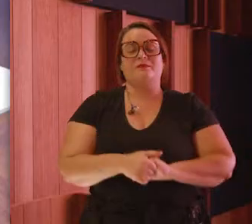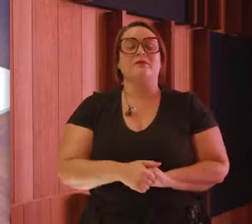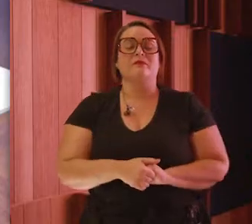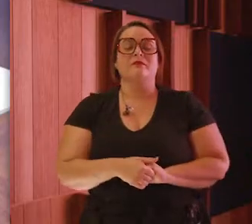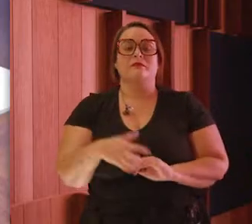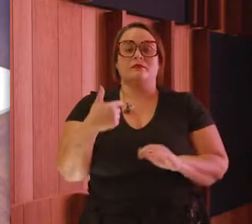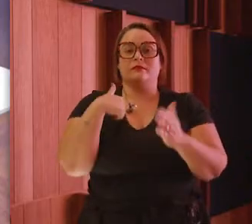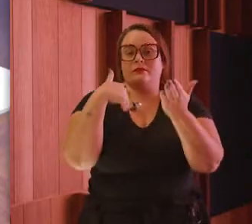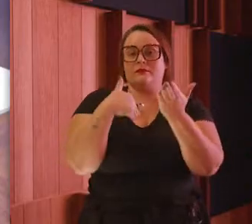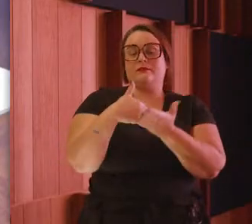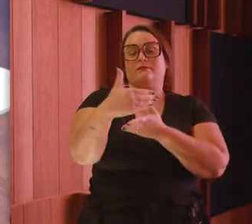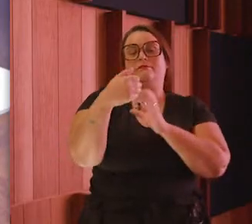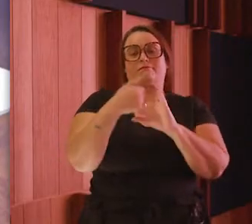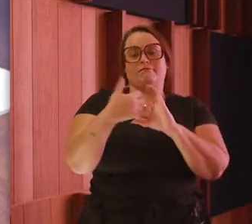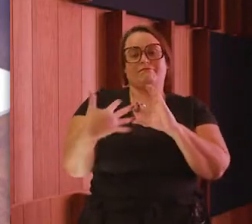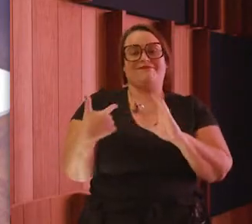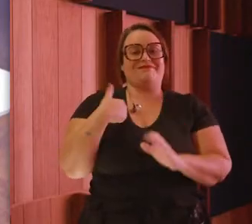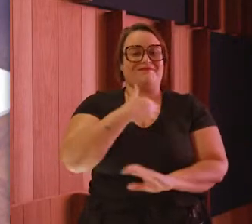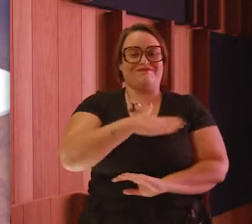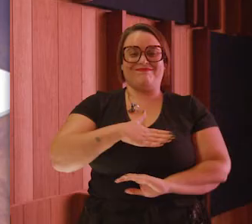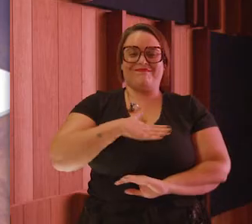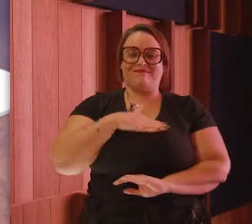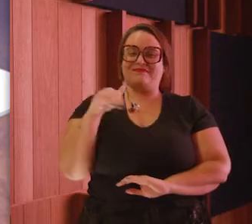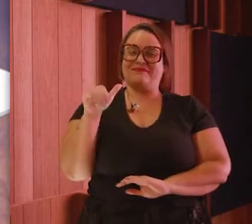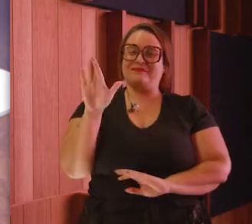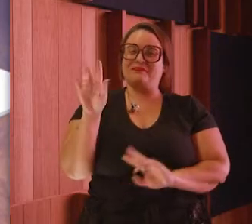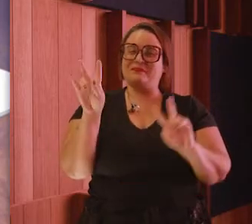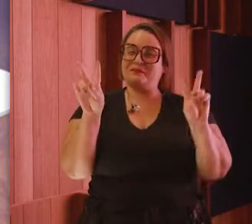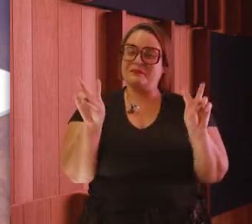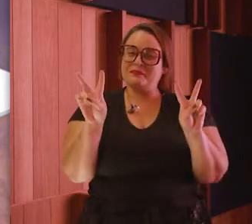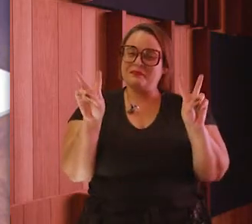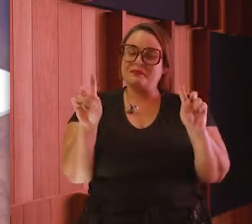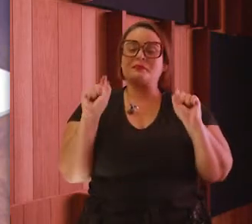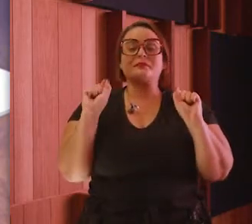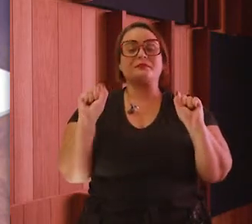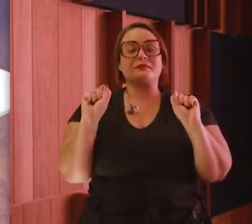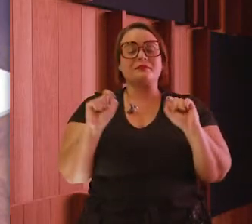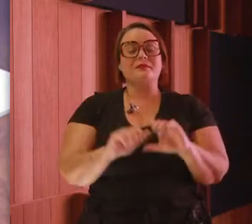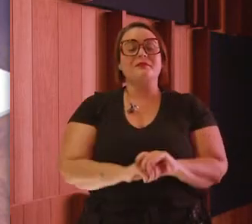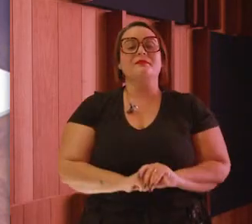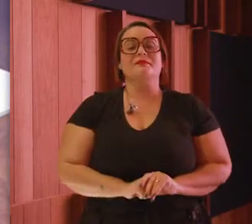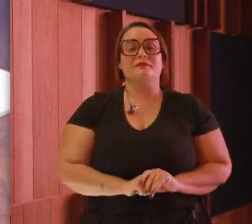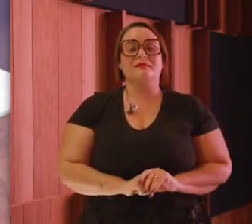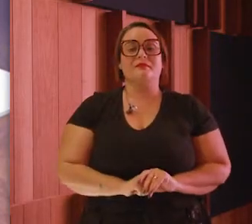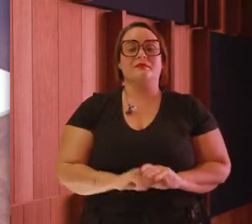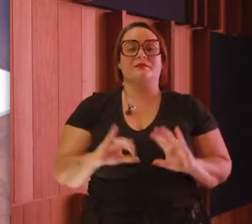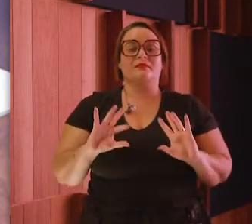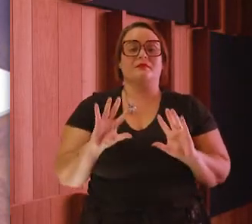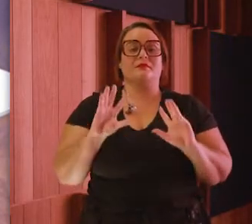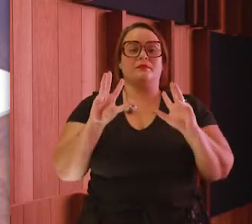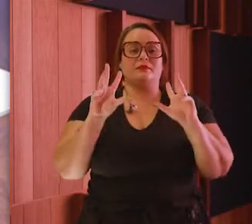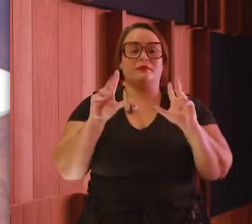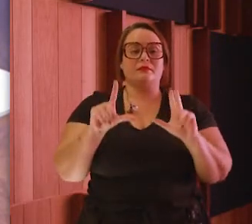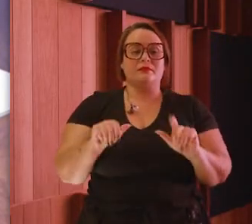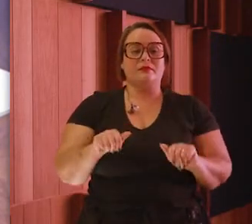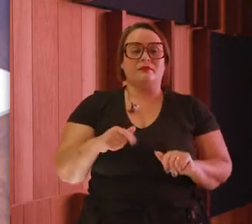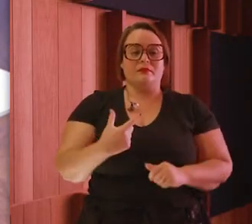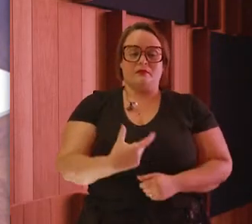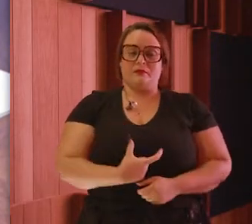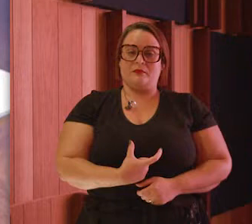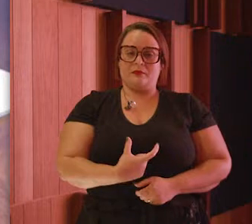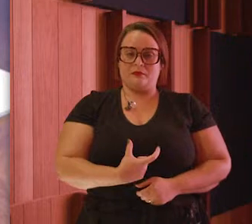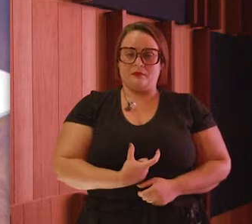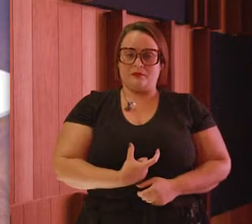que eu mais gosto. Uma delas é que todos esses crachás que vocês